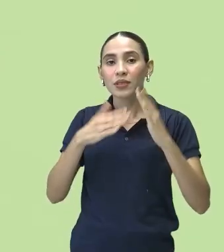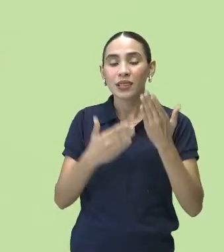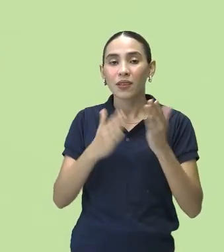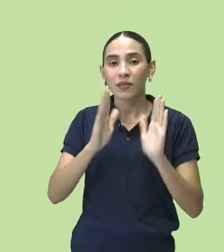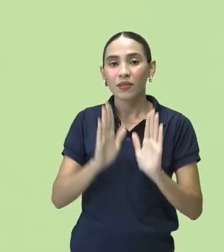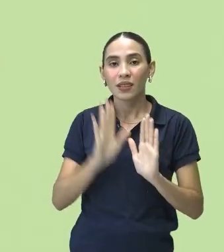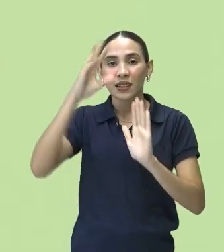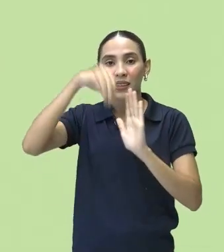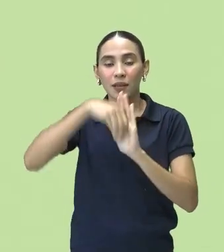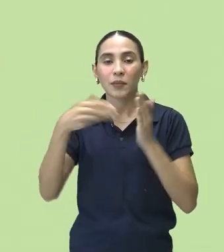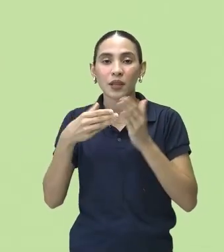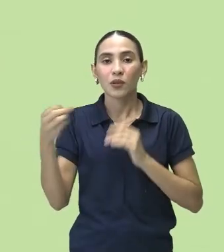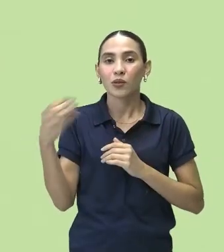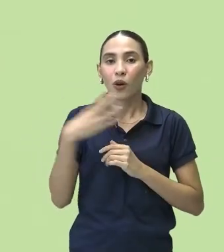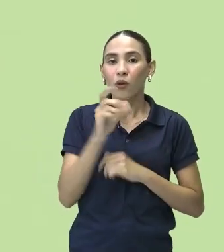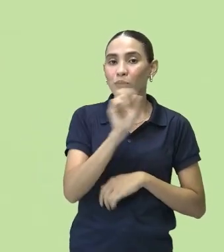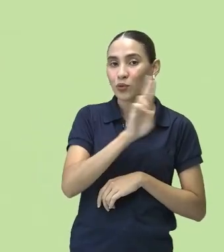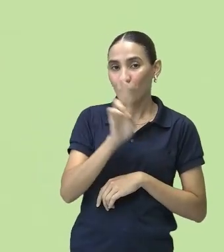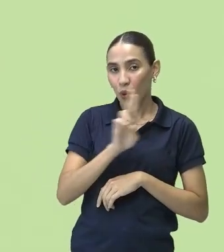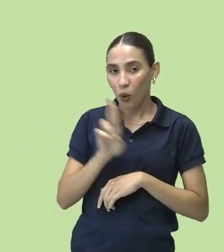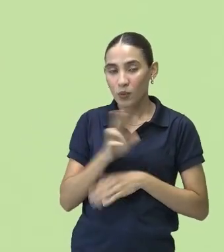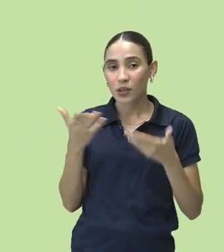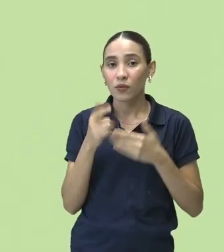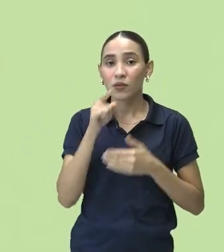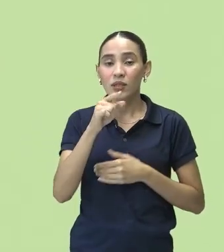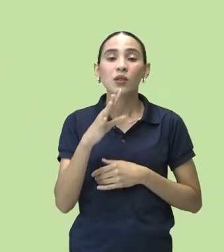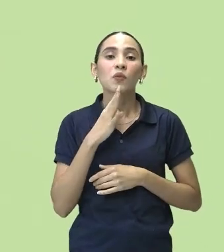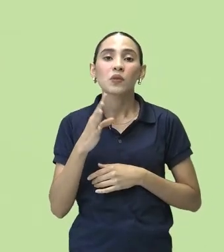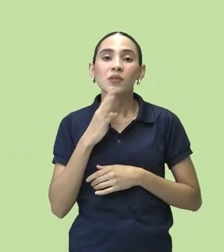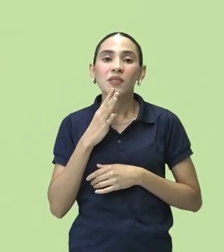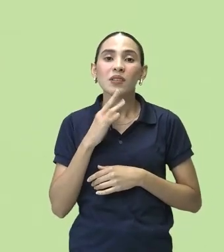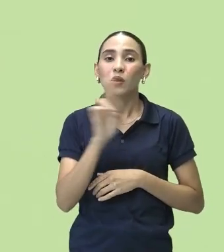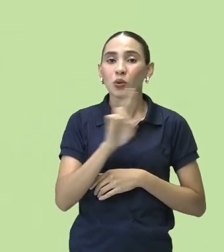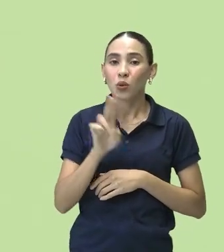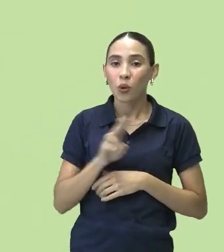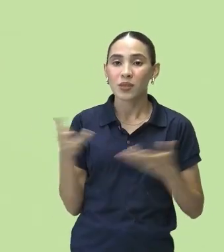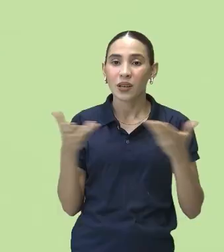adentramos para novas denominações, né? Vocês vão conhecer essas novas terminologias agora.